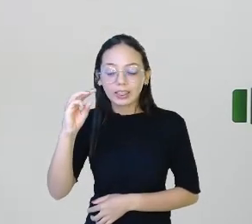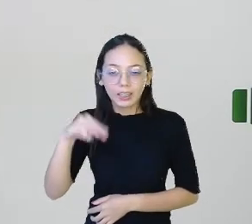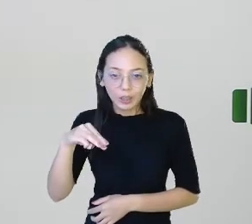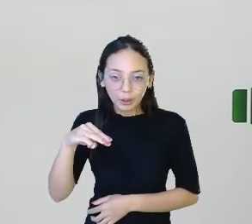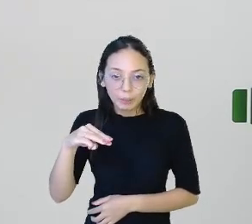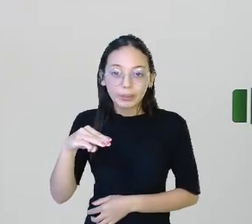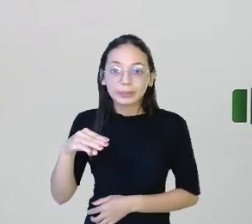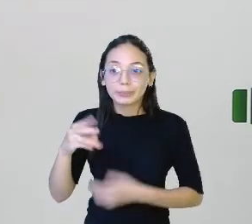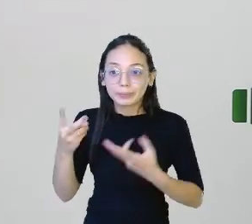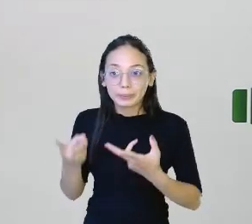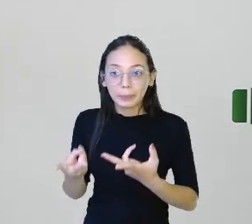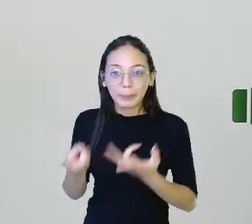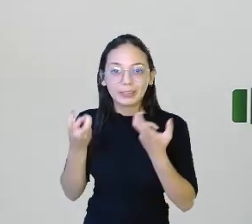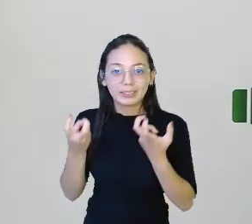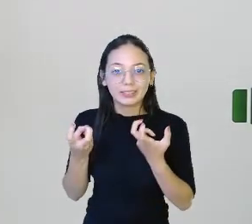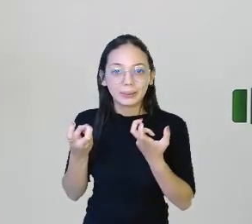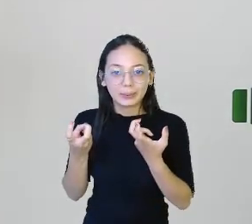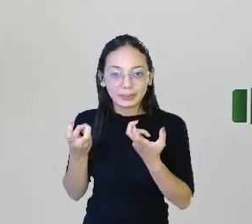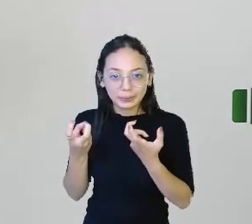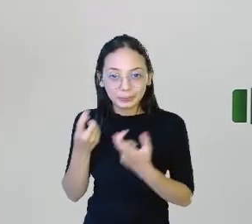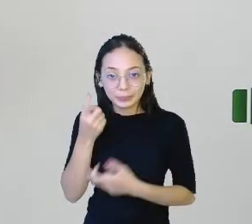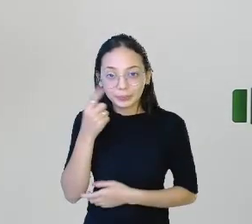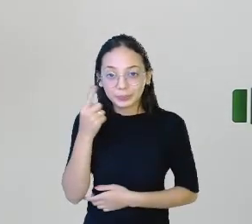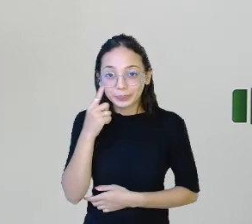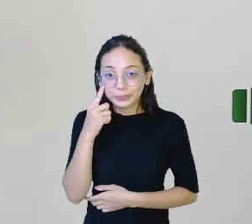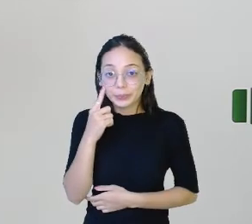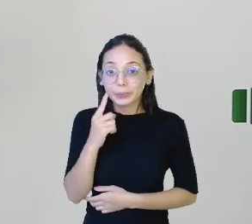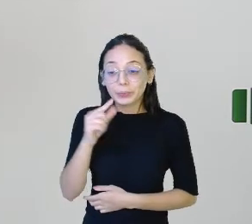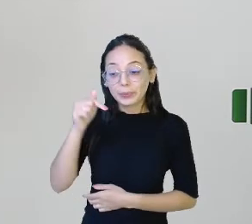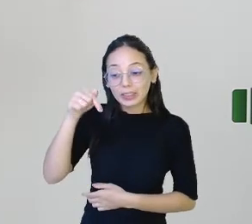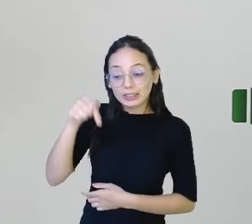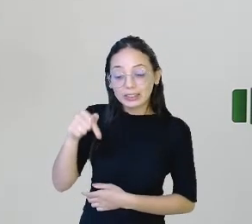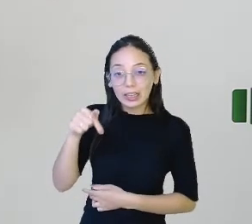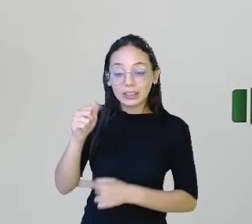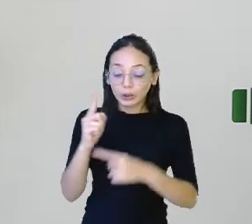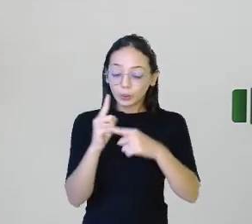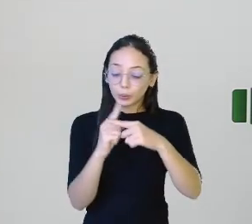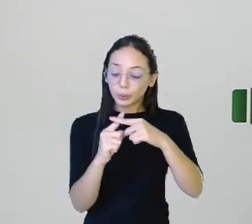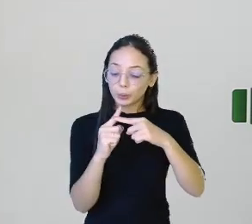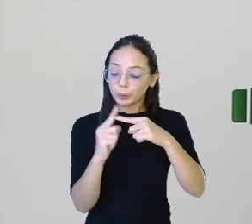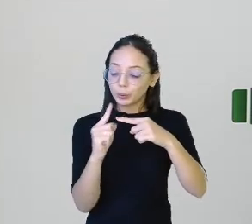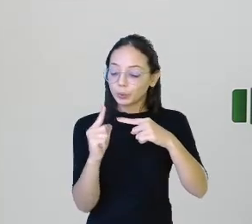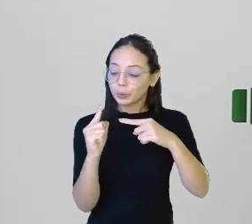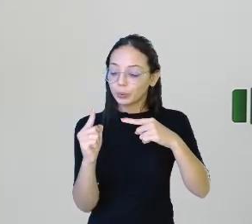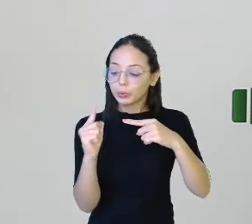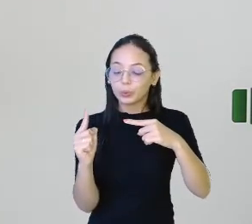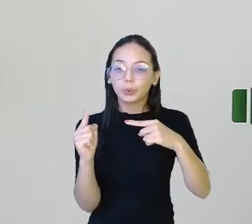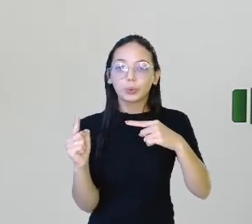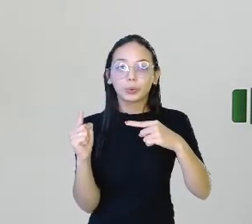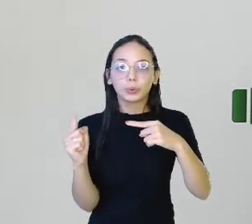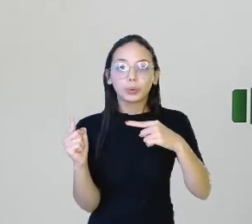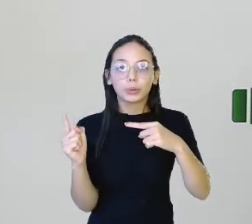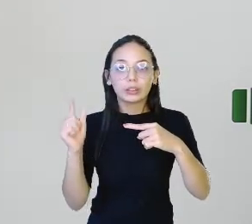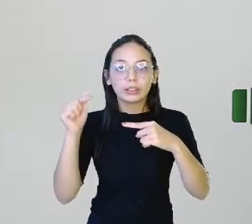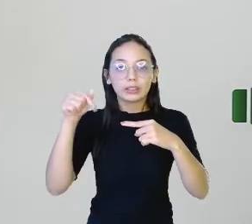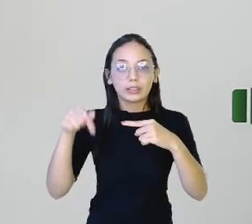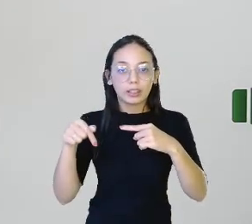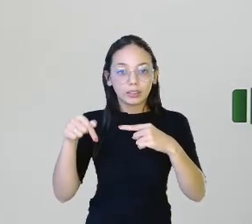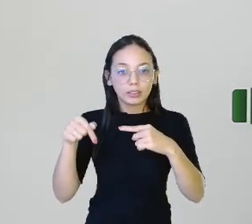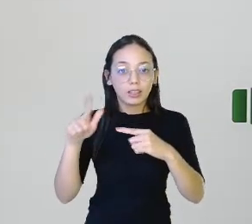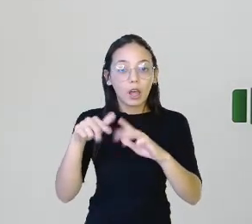6,7. Percebe, quinto ano? Eu contei 7 tracinhos. Lembra que os tracinhos menores